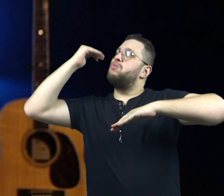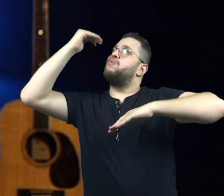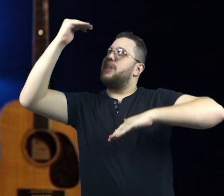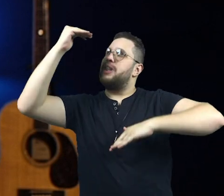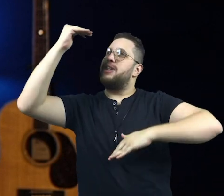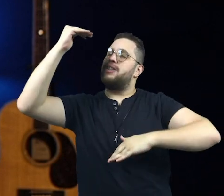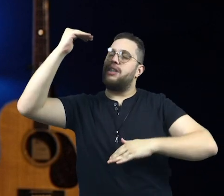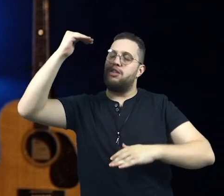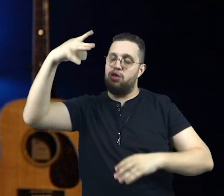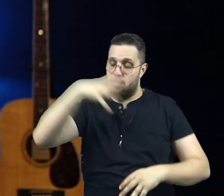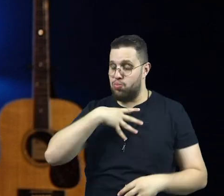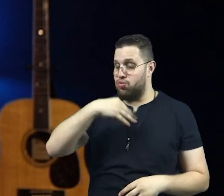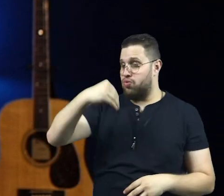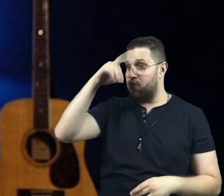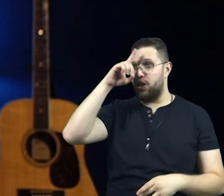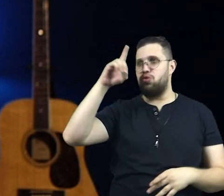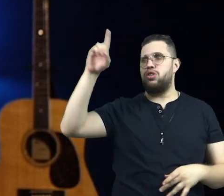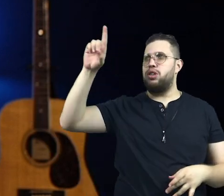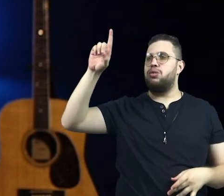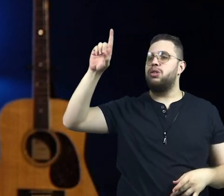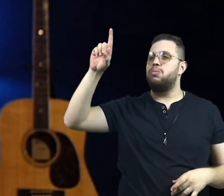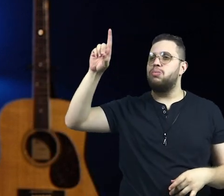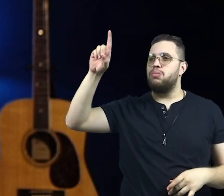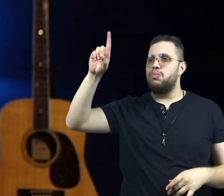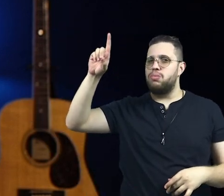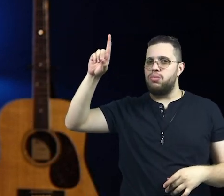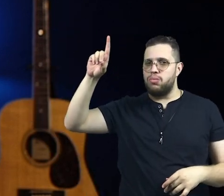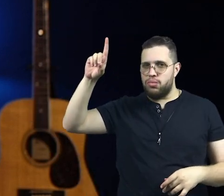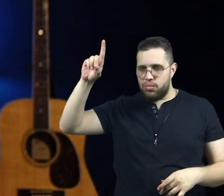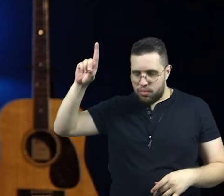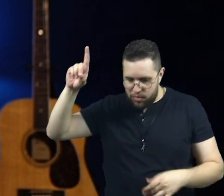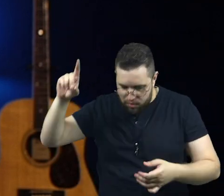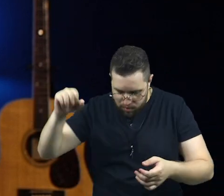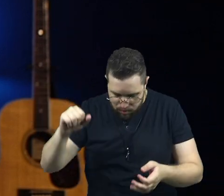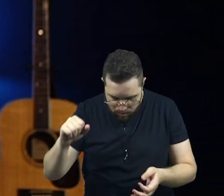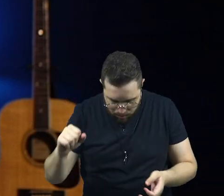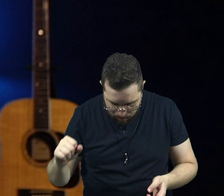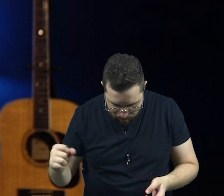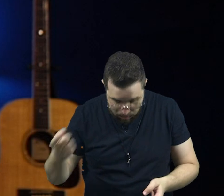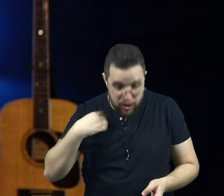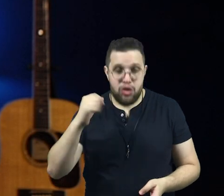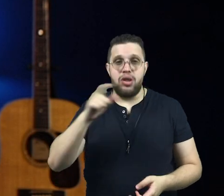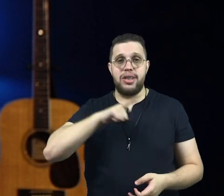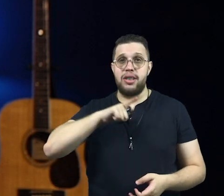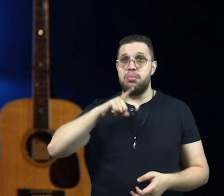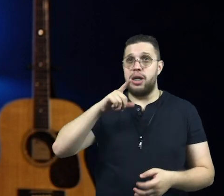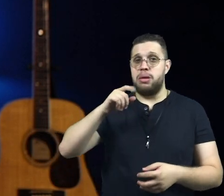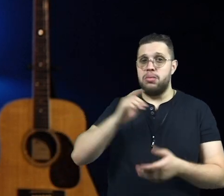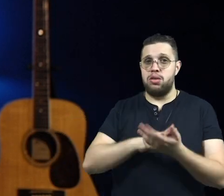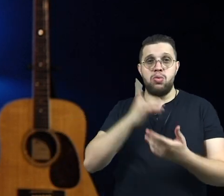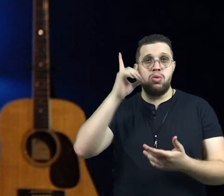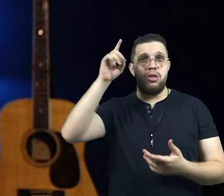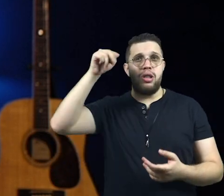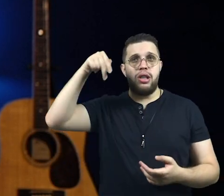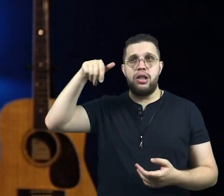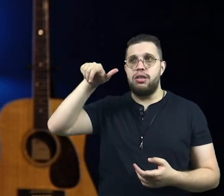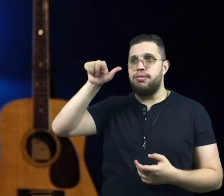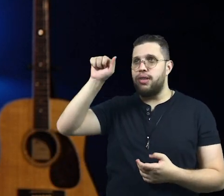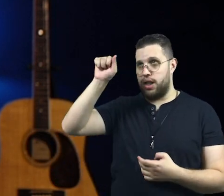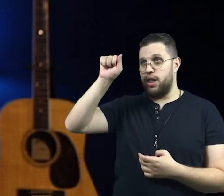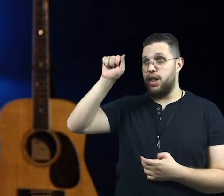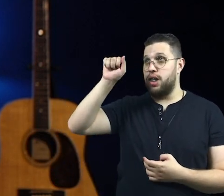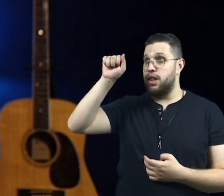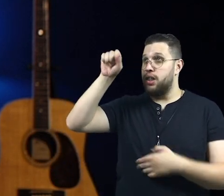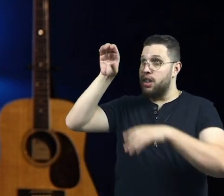como verdadeiros filhos de Deus. Nós recebemos o quê? O DNA de Cristo. O DNA de Jesus.